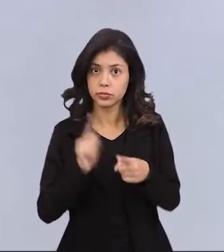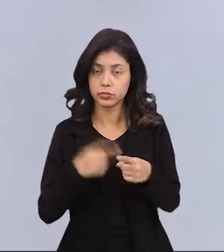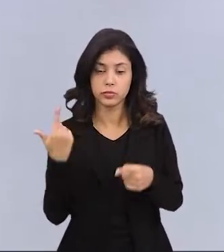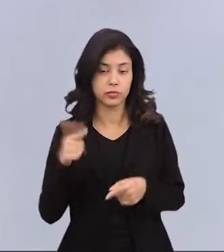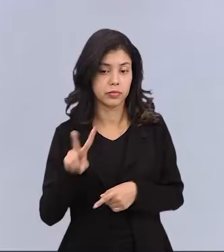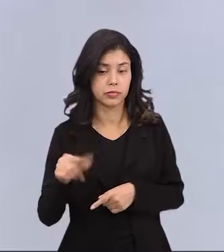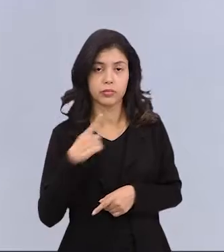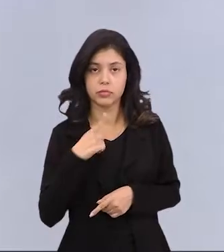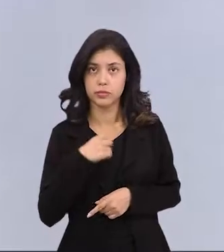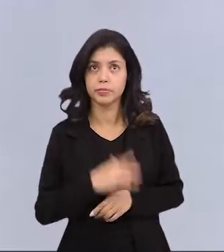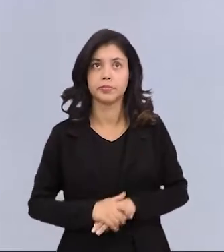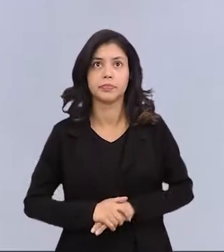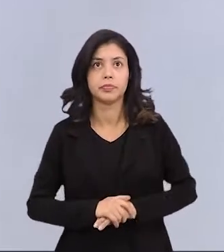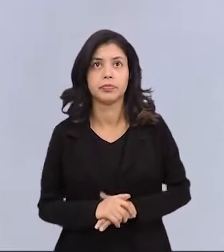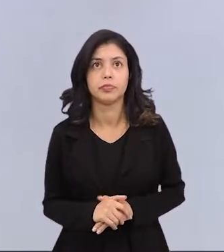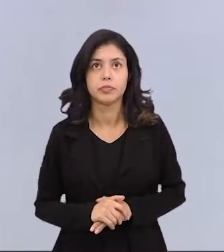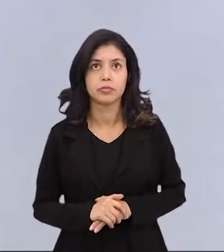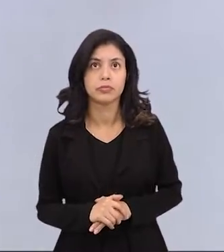descendentes.